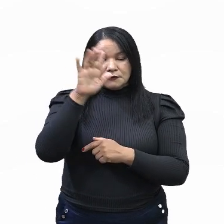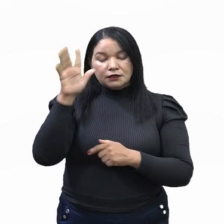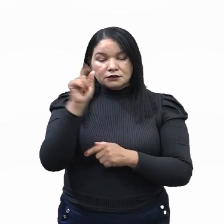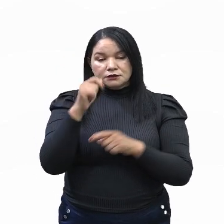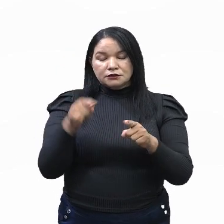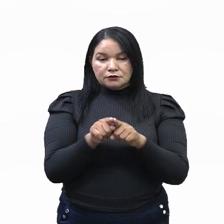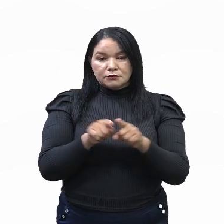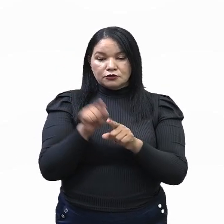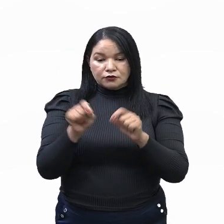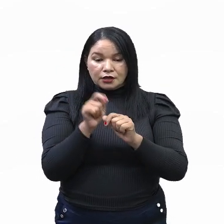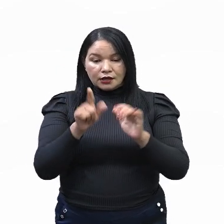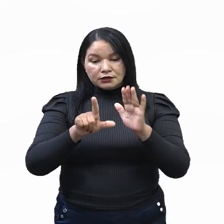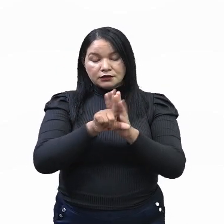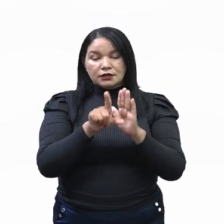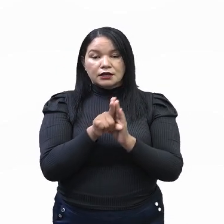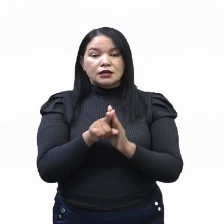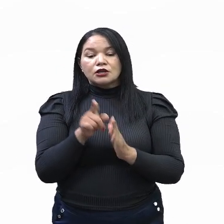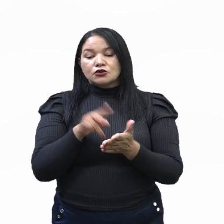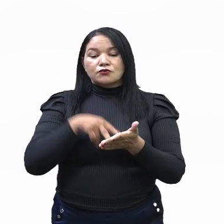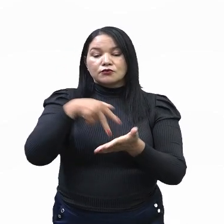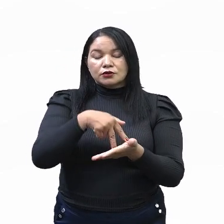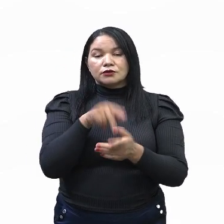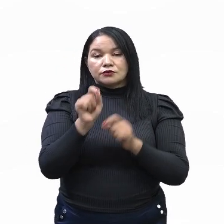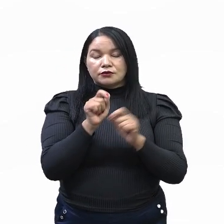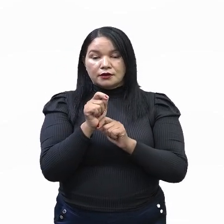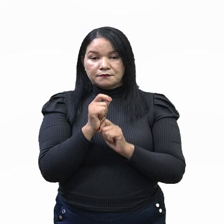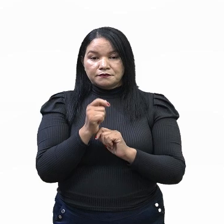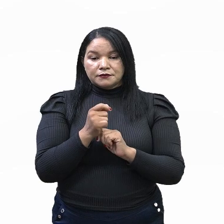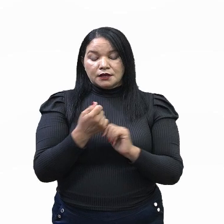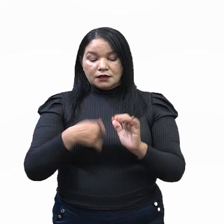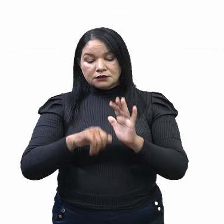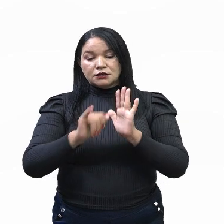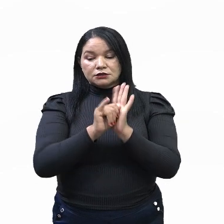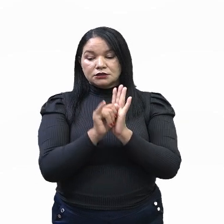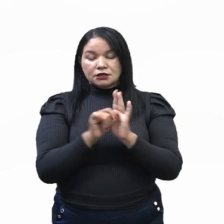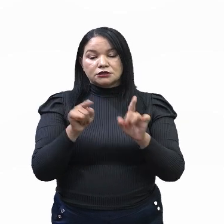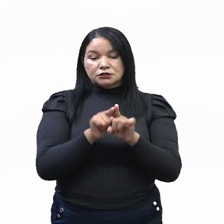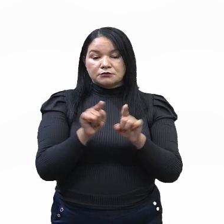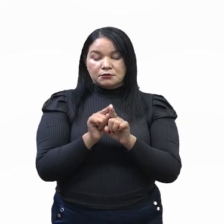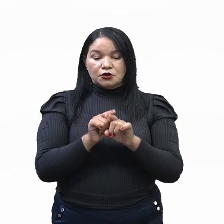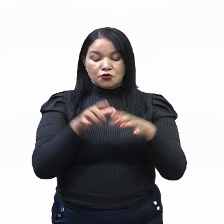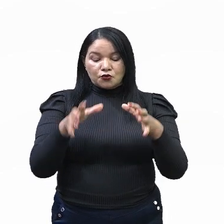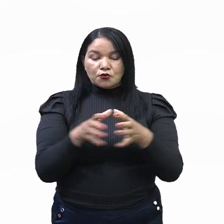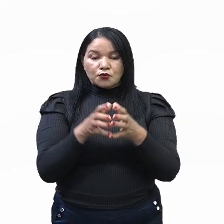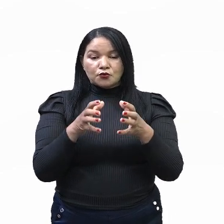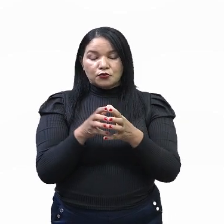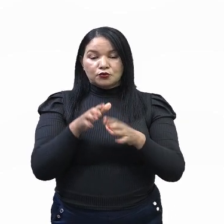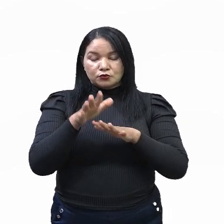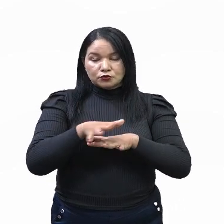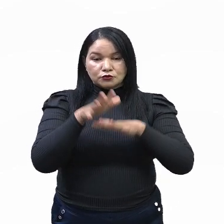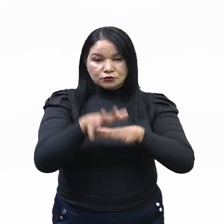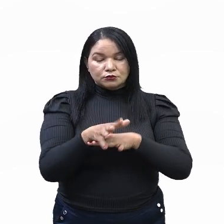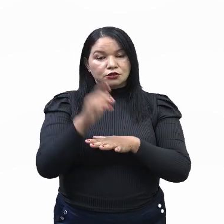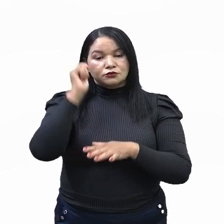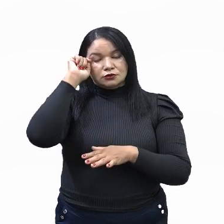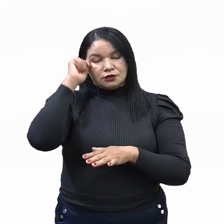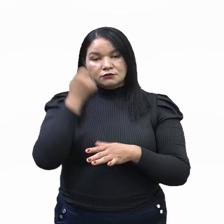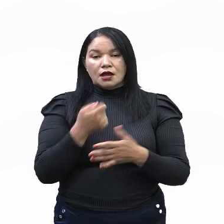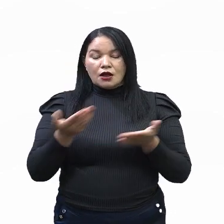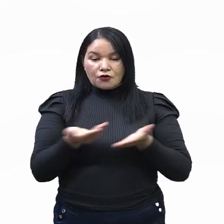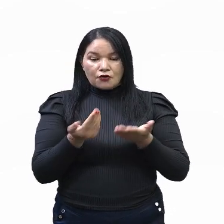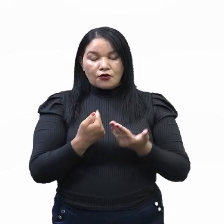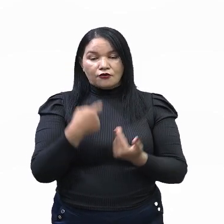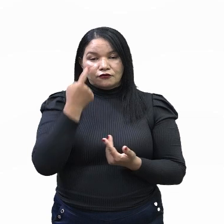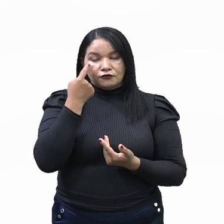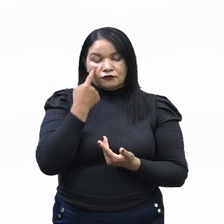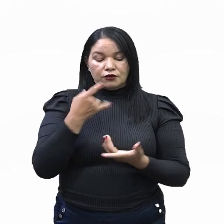vamos observar também a questão de identidade e também do movimento negro. É nesse contexto que nós vamos observar a